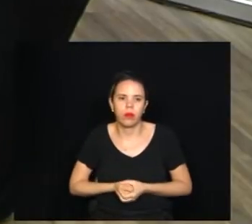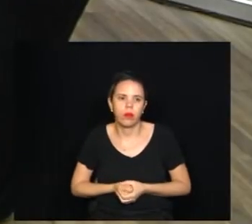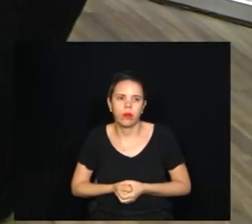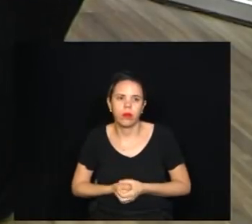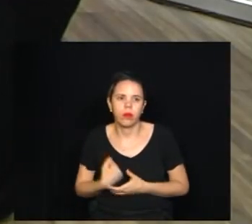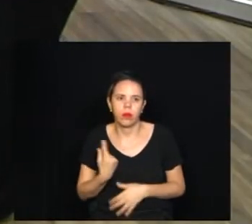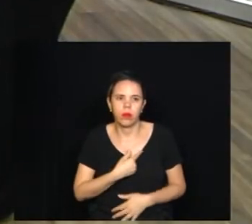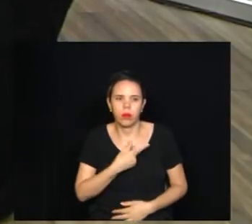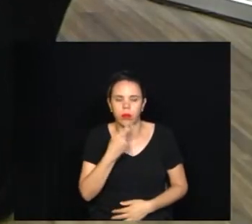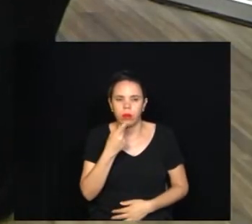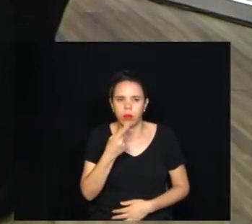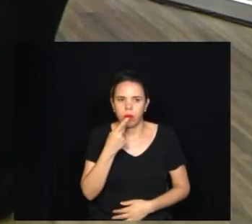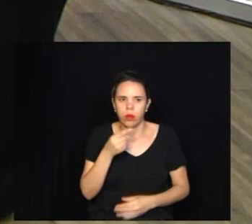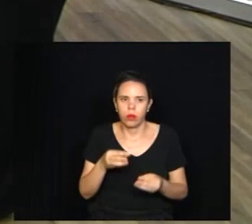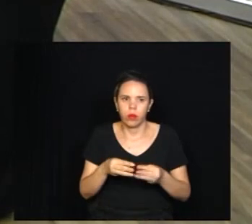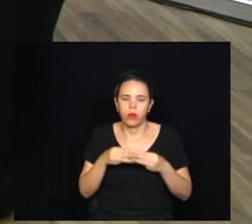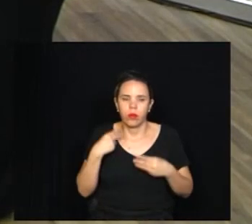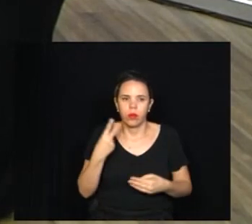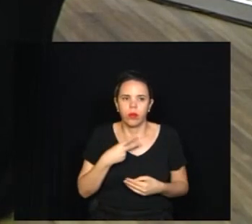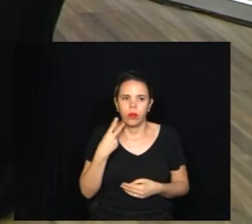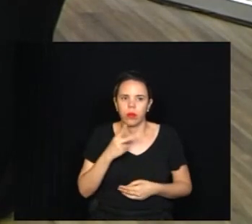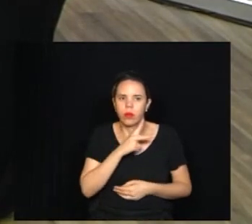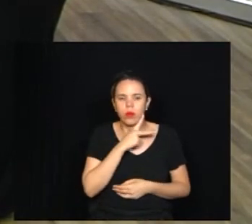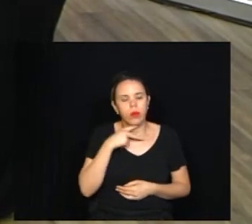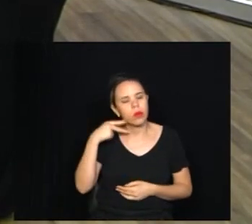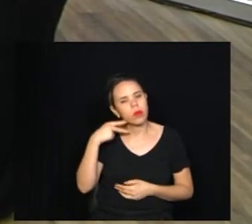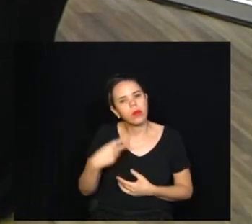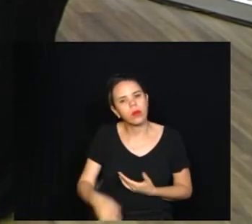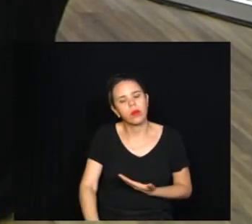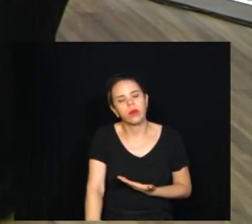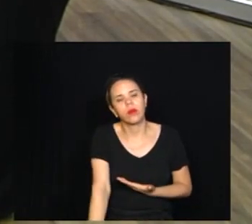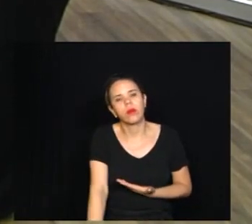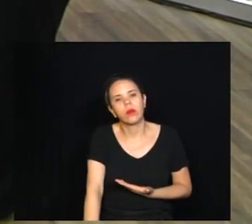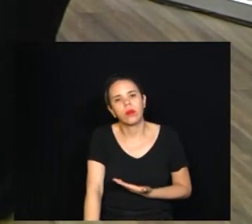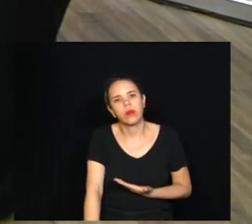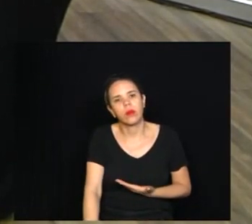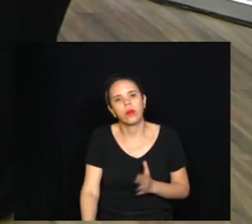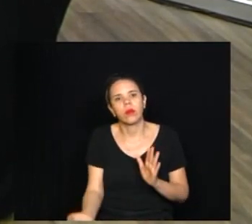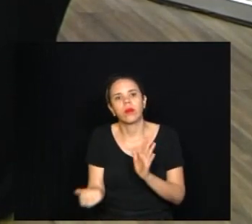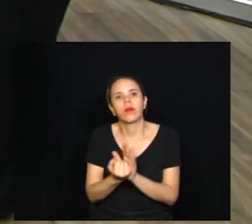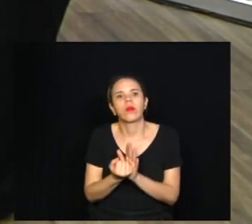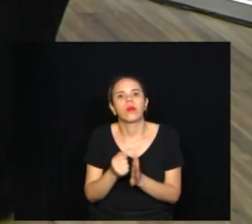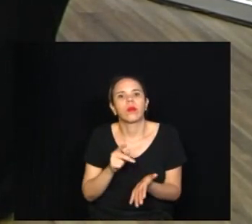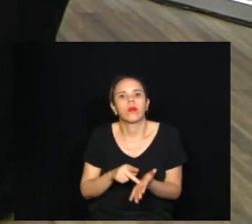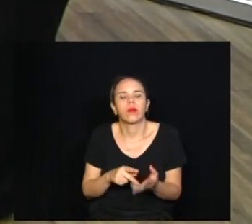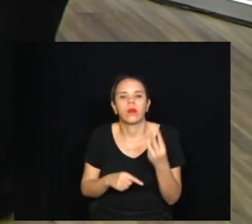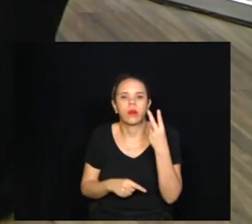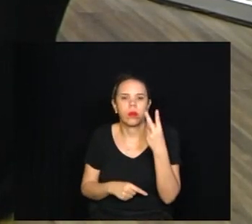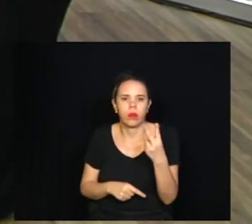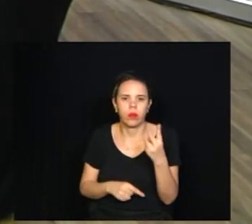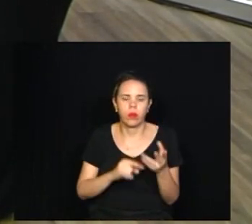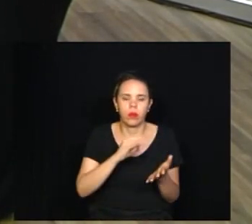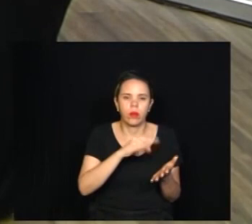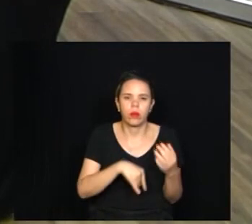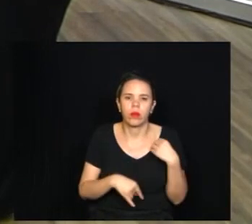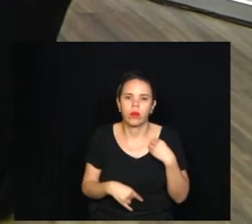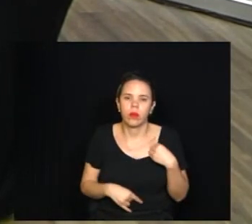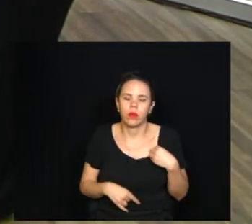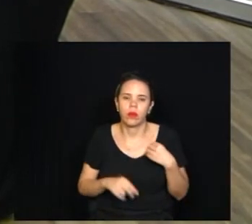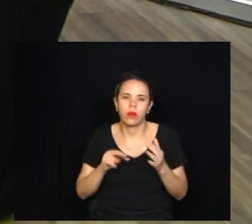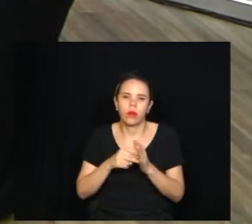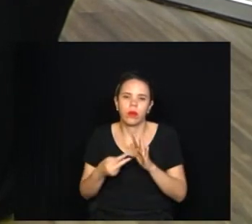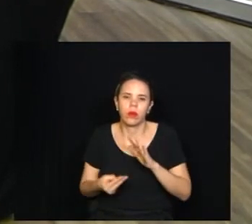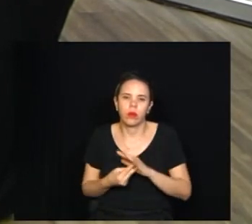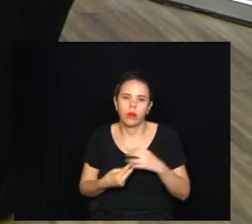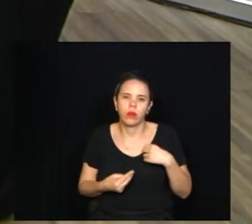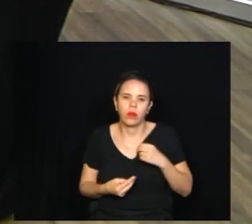gente fala sobre a moção do vereador Permínio Monteiro. Ele protocolou, na verdade, 2 documentos que dizem a respeito